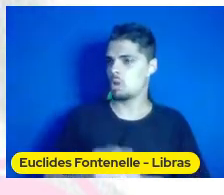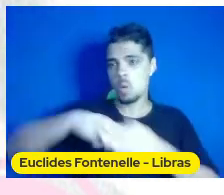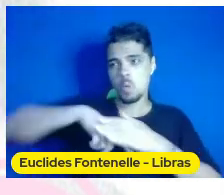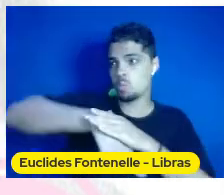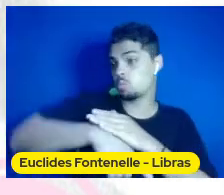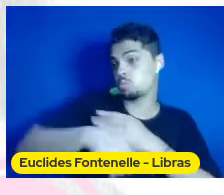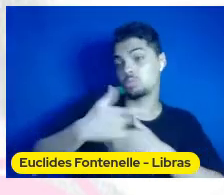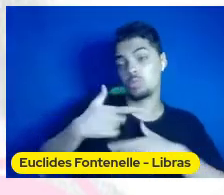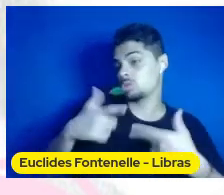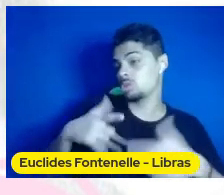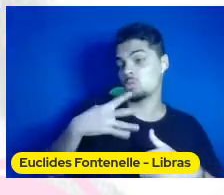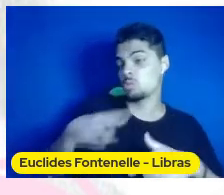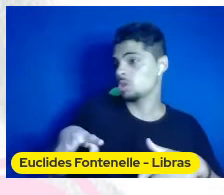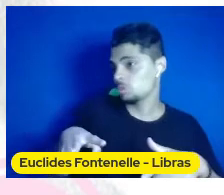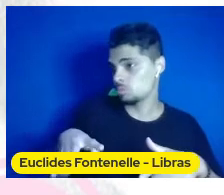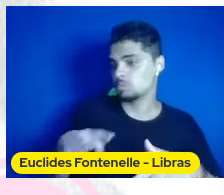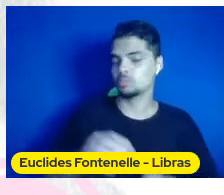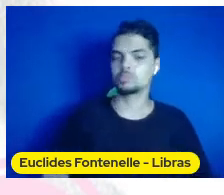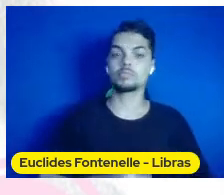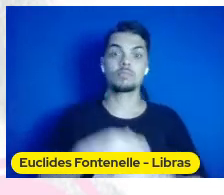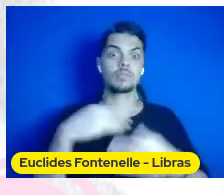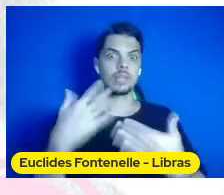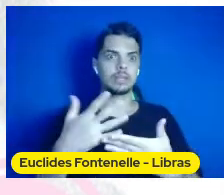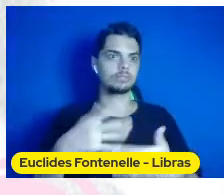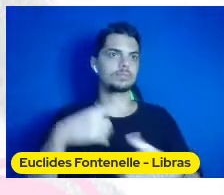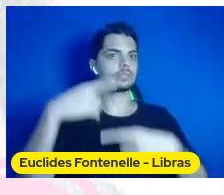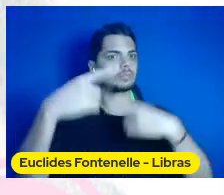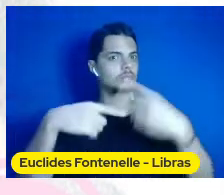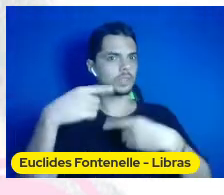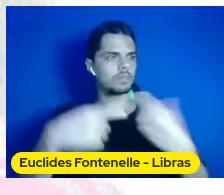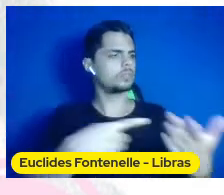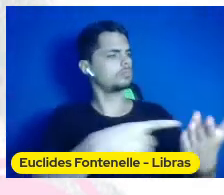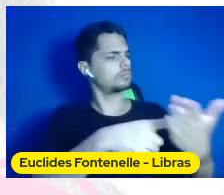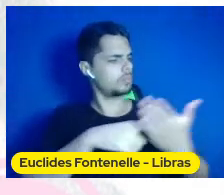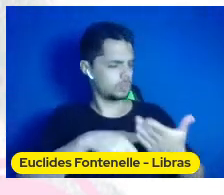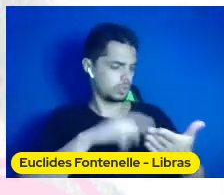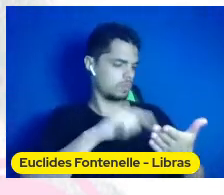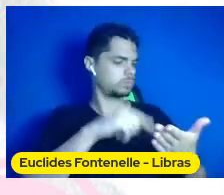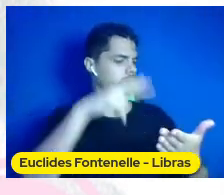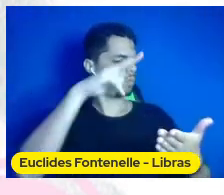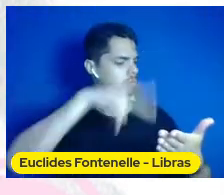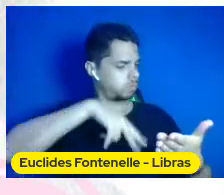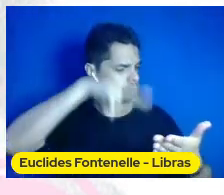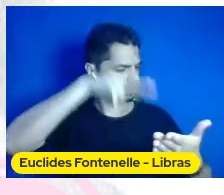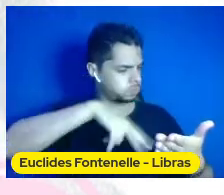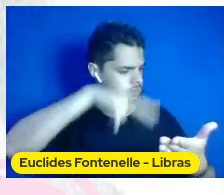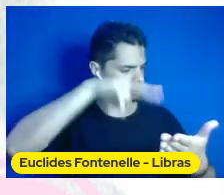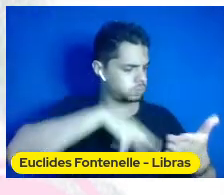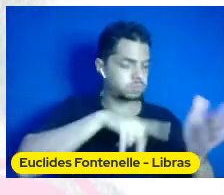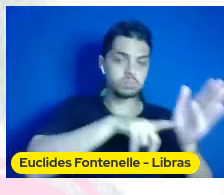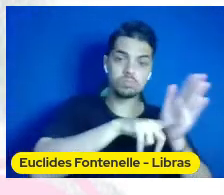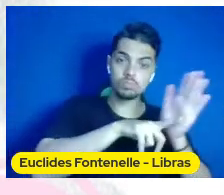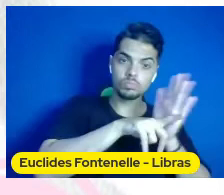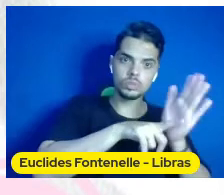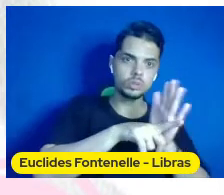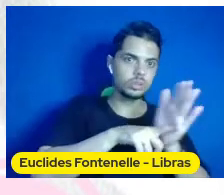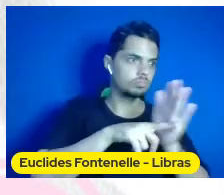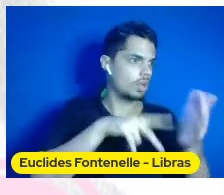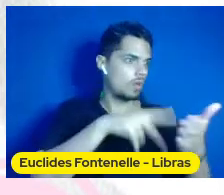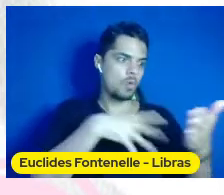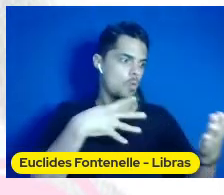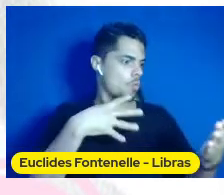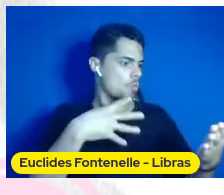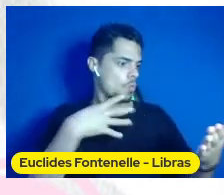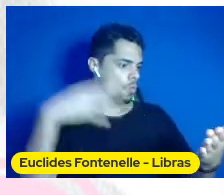te fazer um argumento e o roteiro para o quadrinho, né, foi que eu conheci e, sinceramente, assim, fiquei apaixonado pela